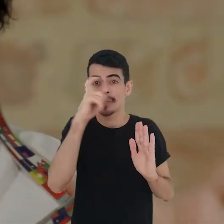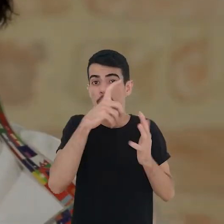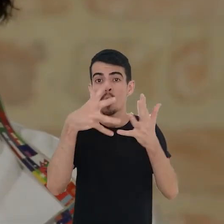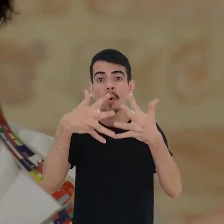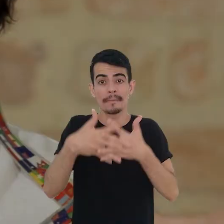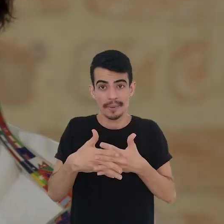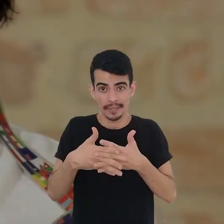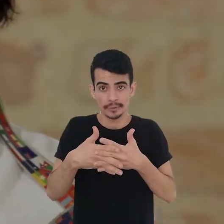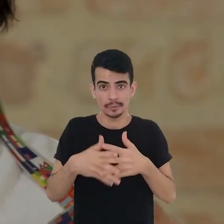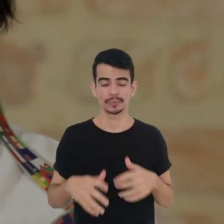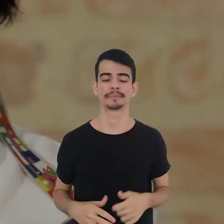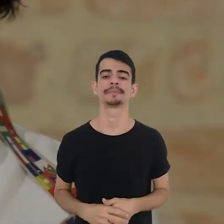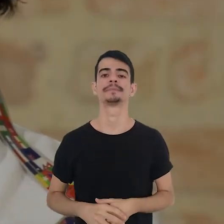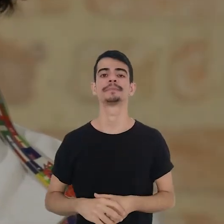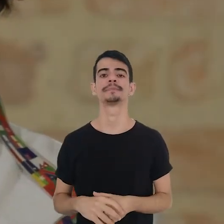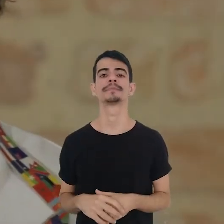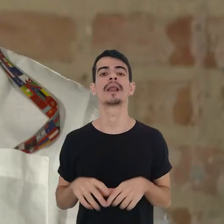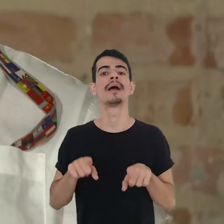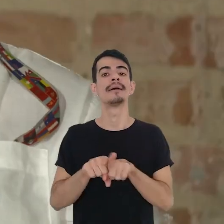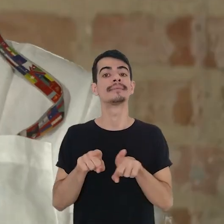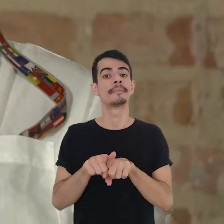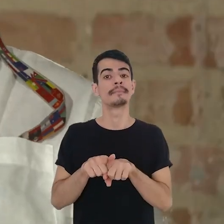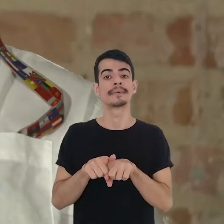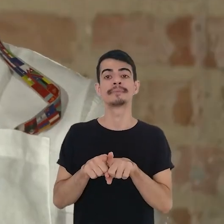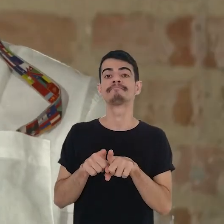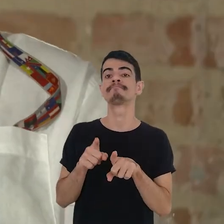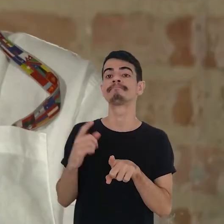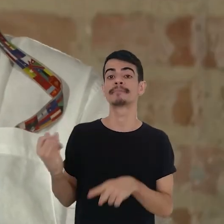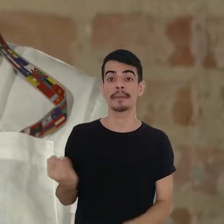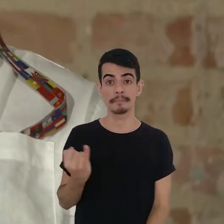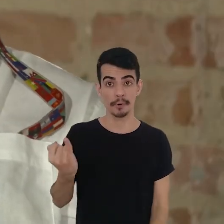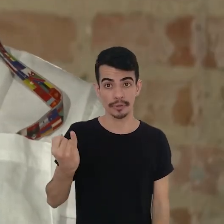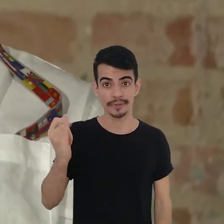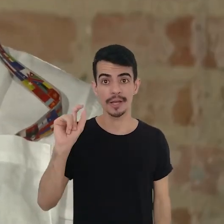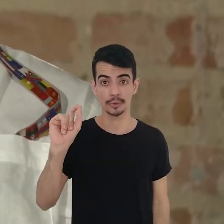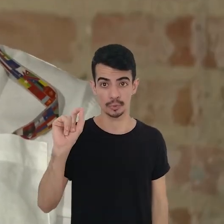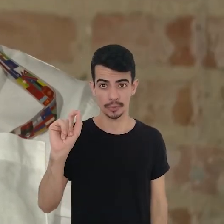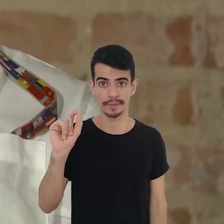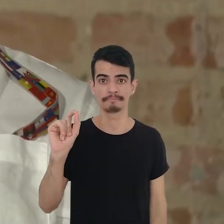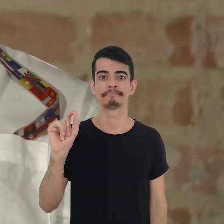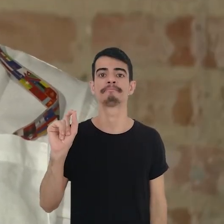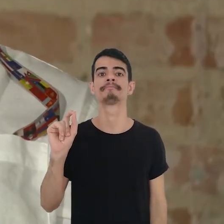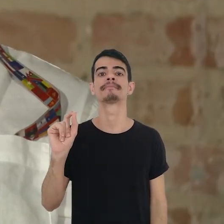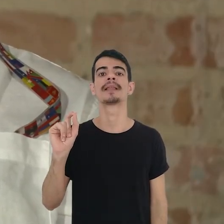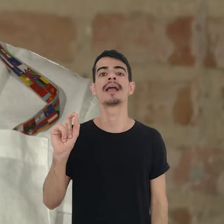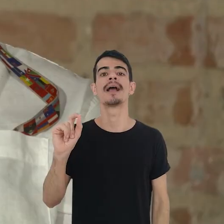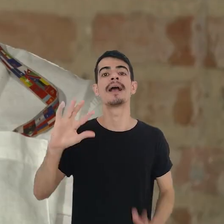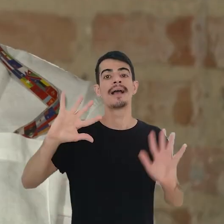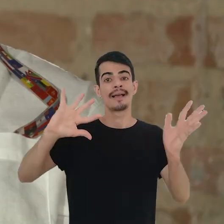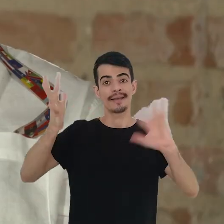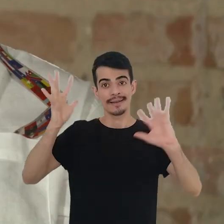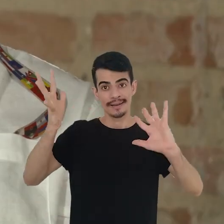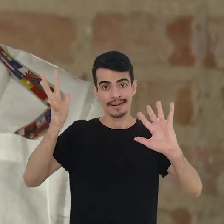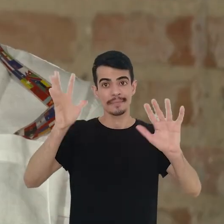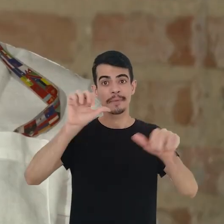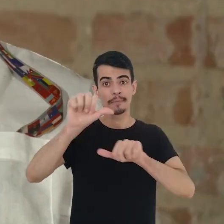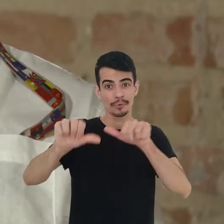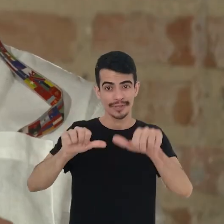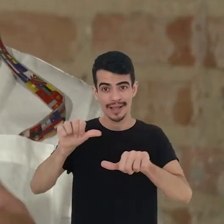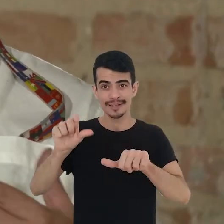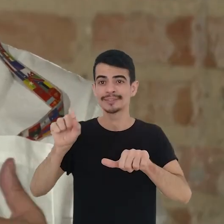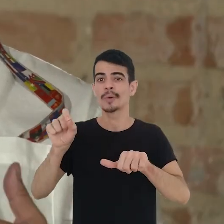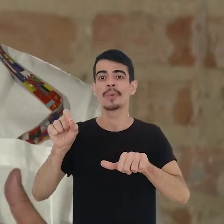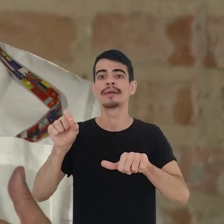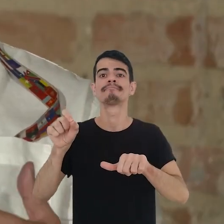mesmo olhando para os componentes naturais. E outro fator muito importante que a gente deve considerar é o fato de que